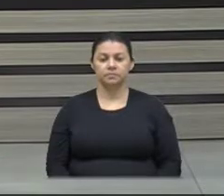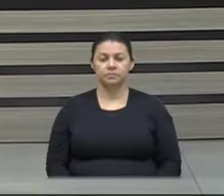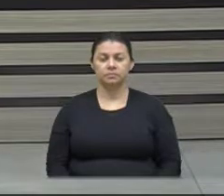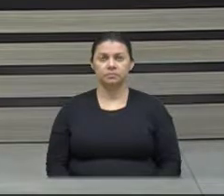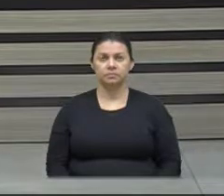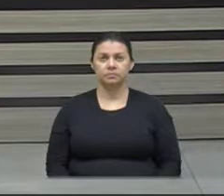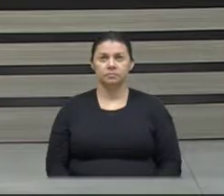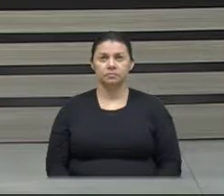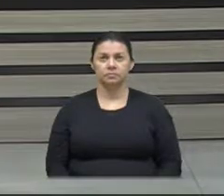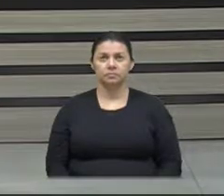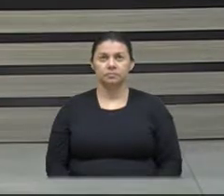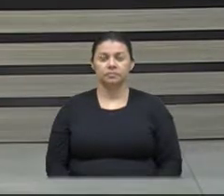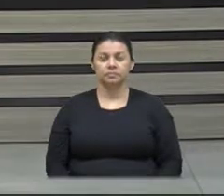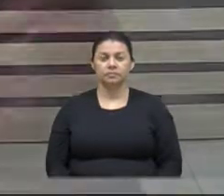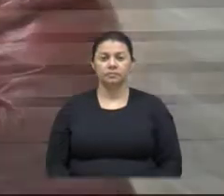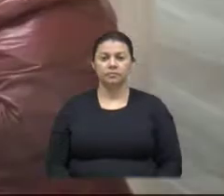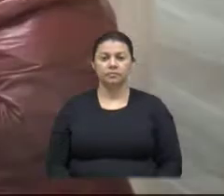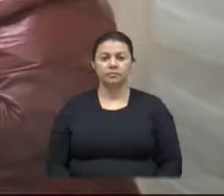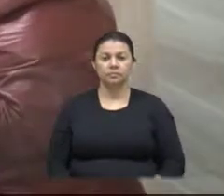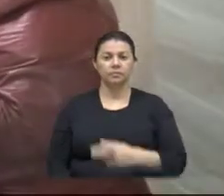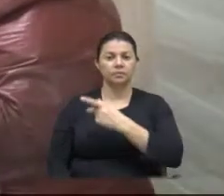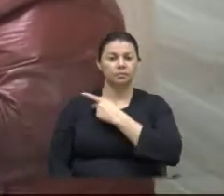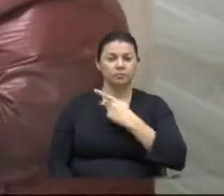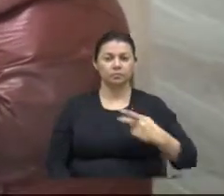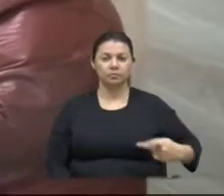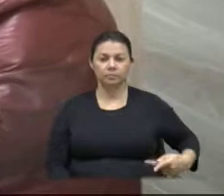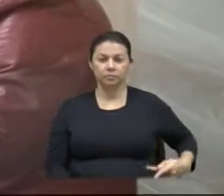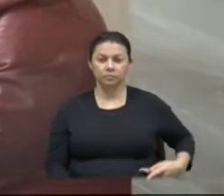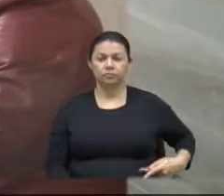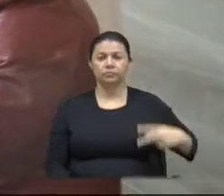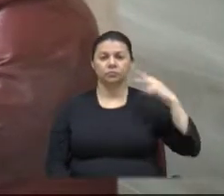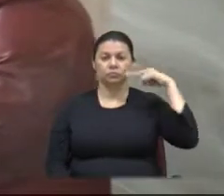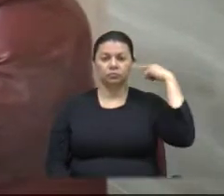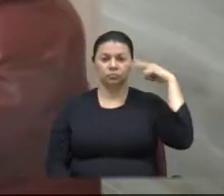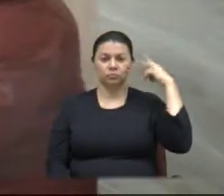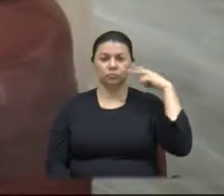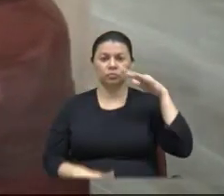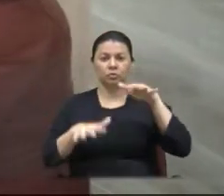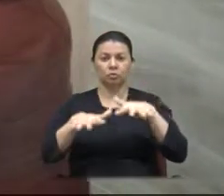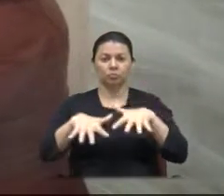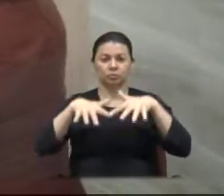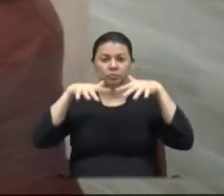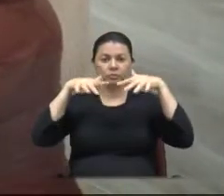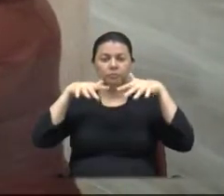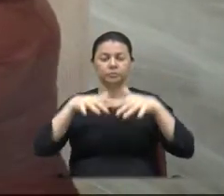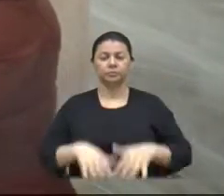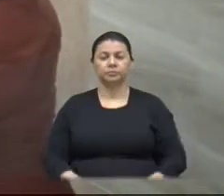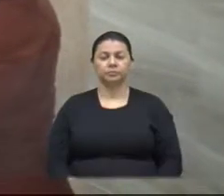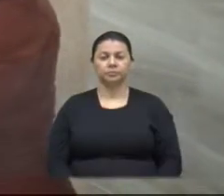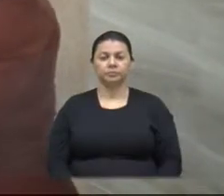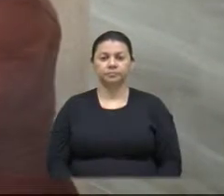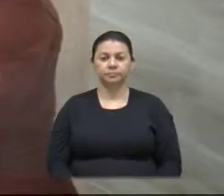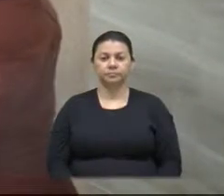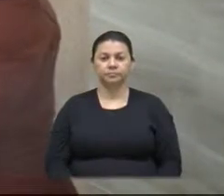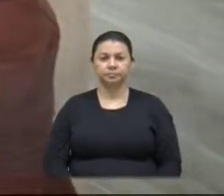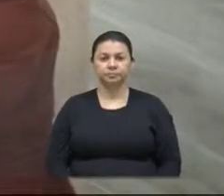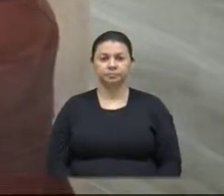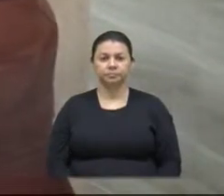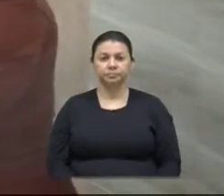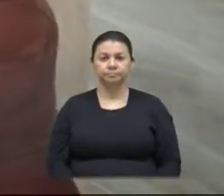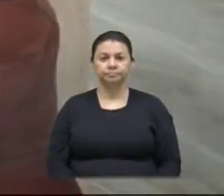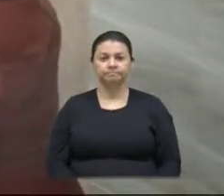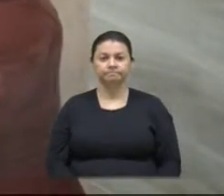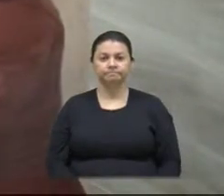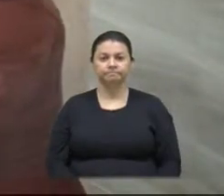o presidente novos pares platéia presente eu fiz questão de vir aqui na tribuna seu presidente para